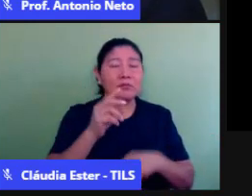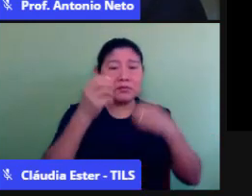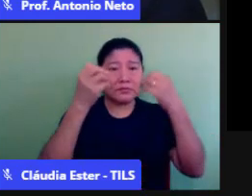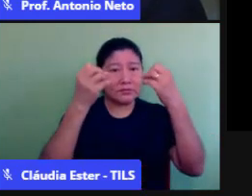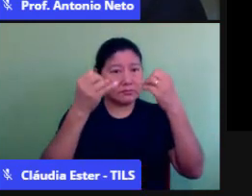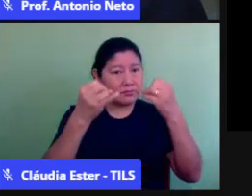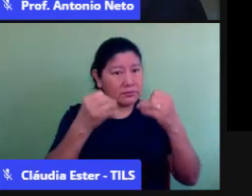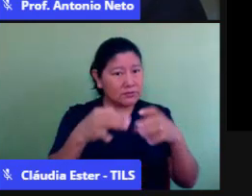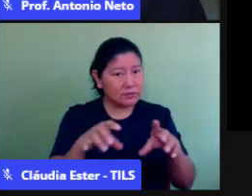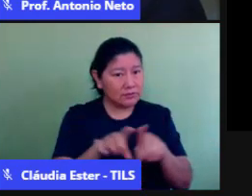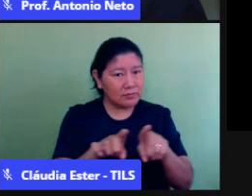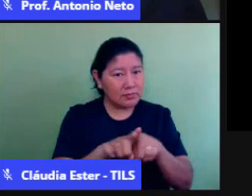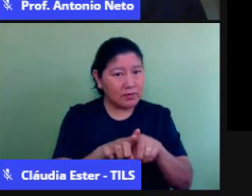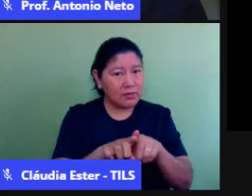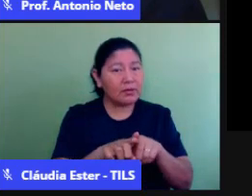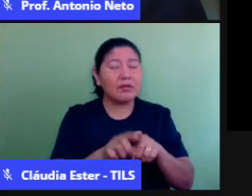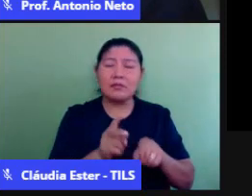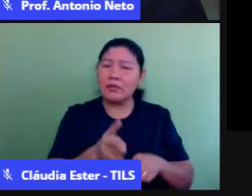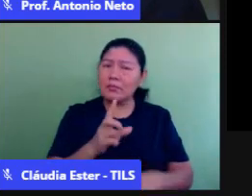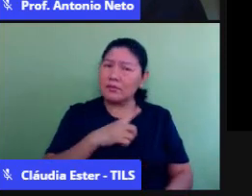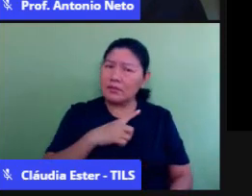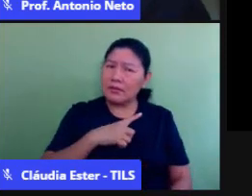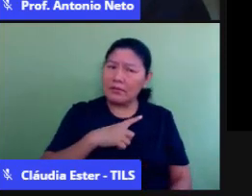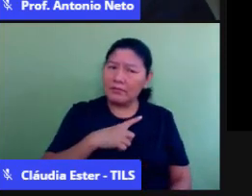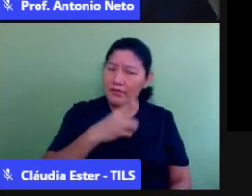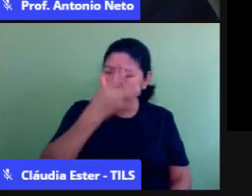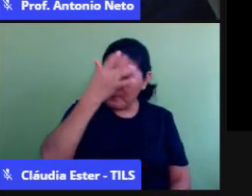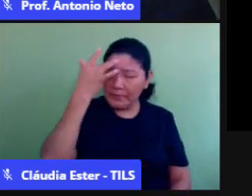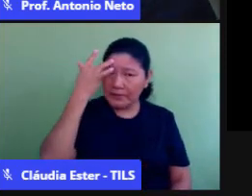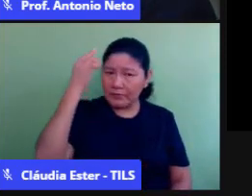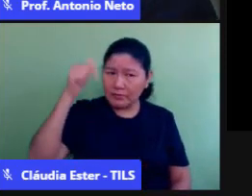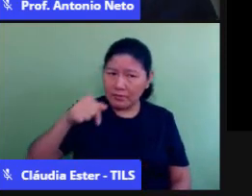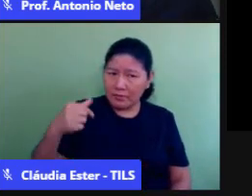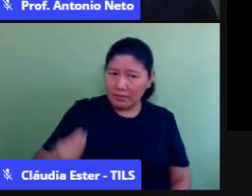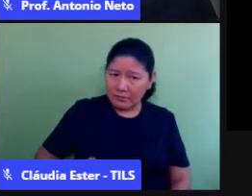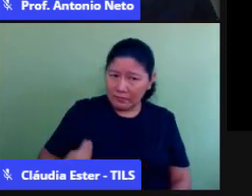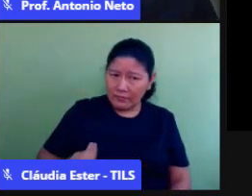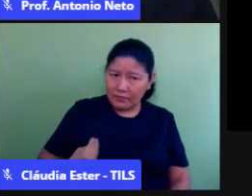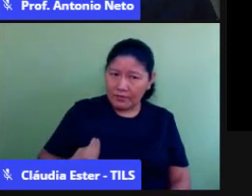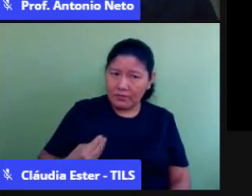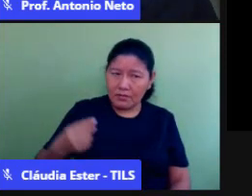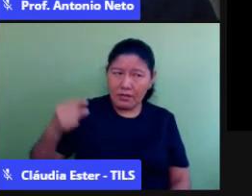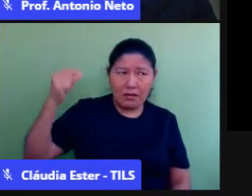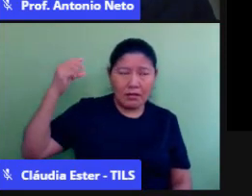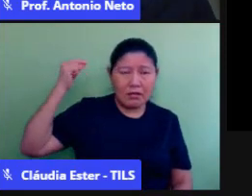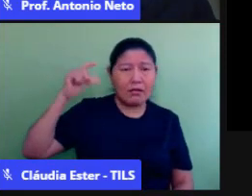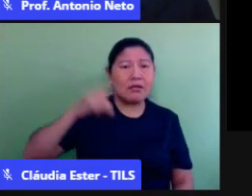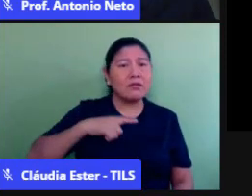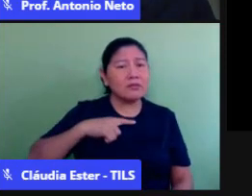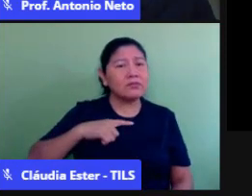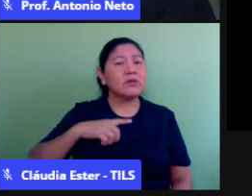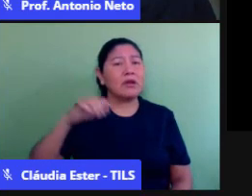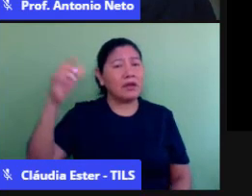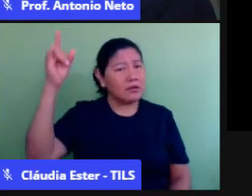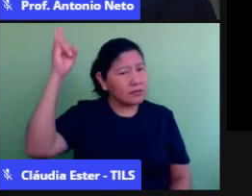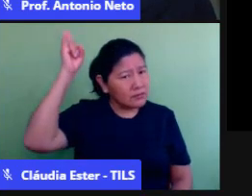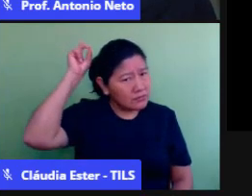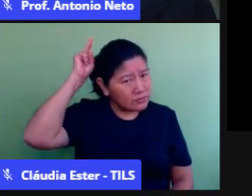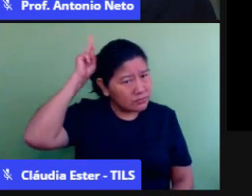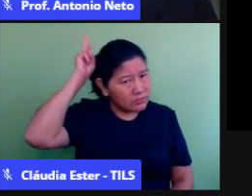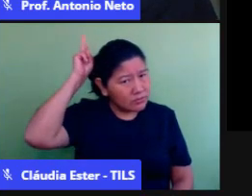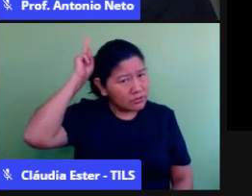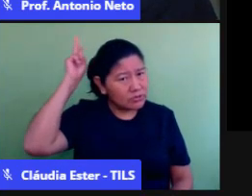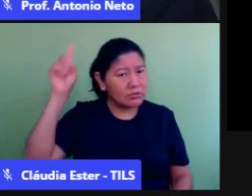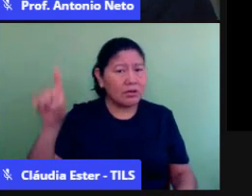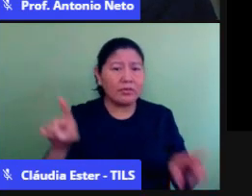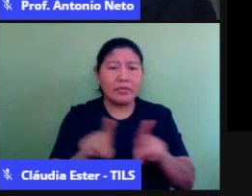tivemos um pós-guerra, então ficaram os índios, tinham negros que lutaram